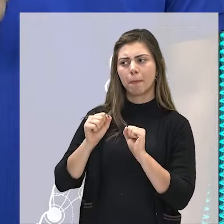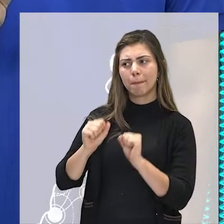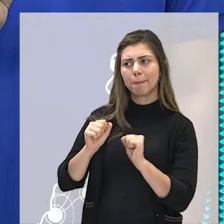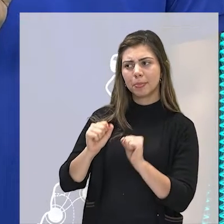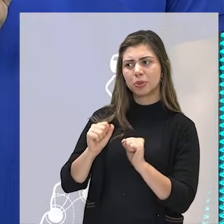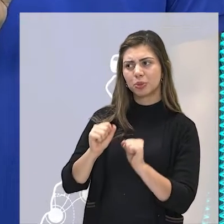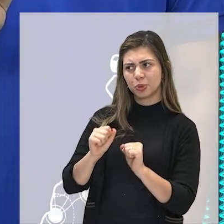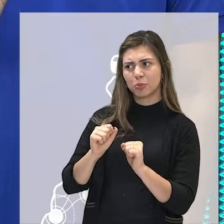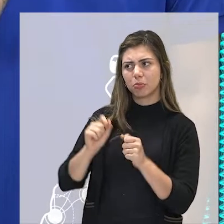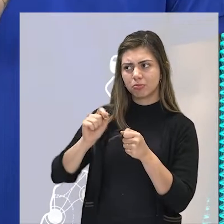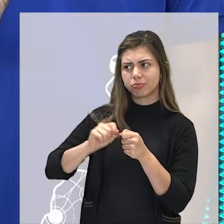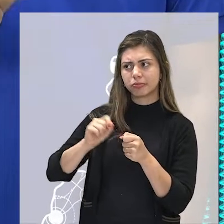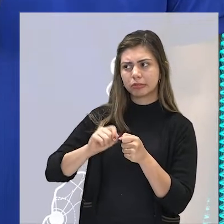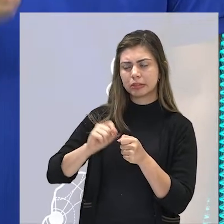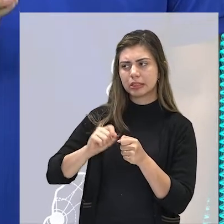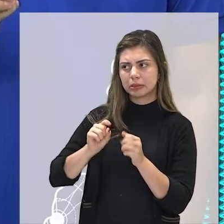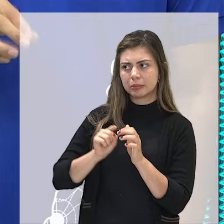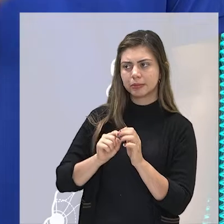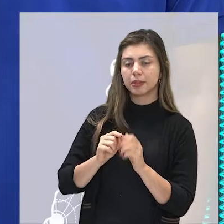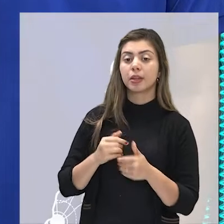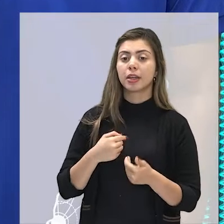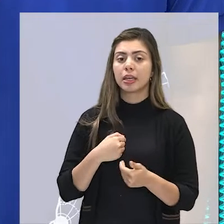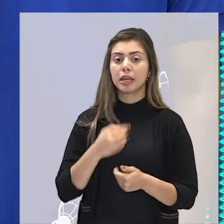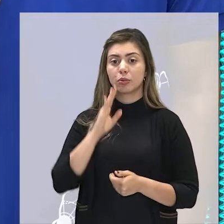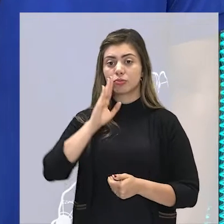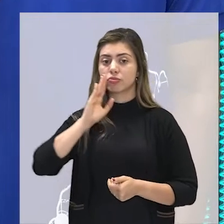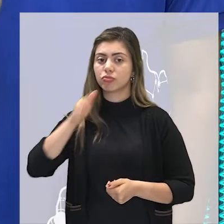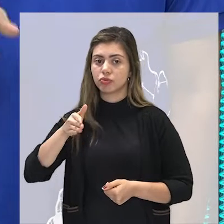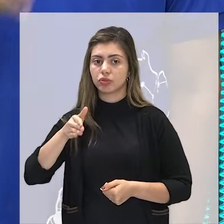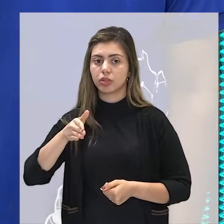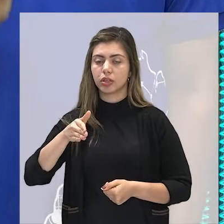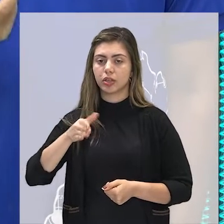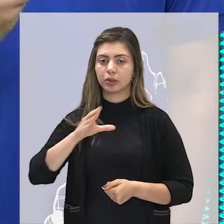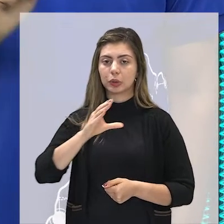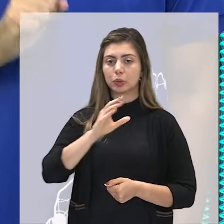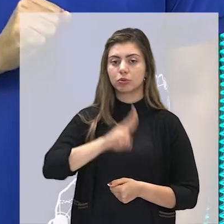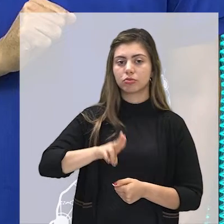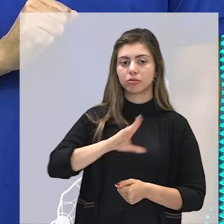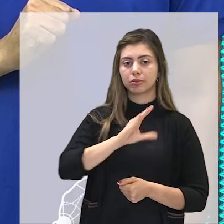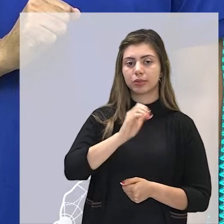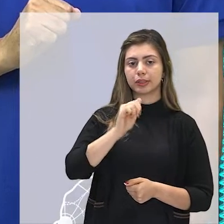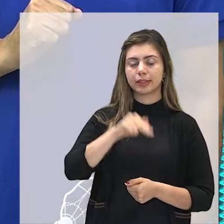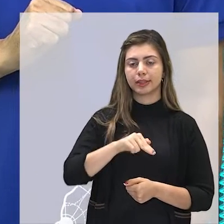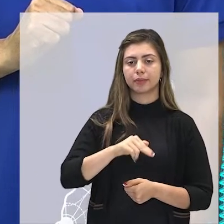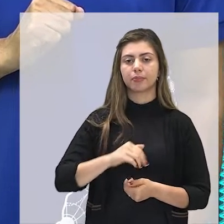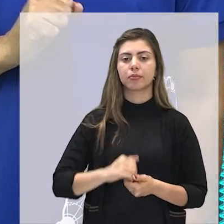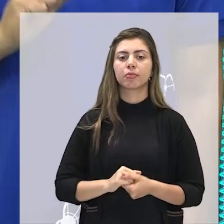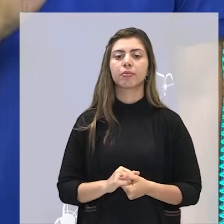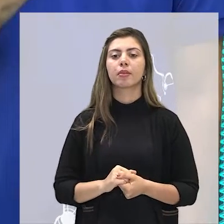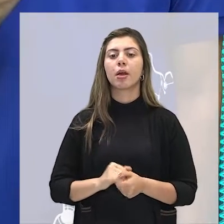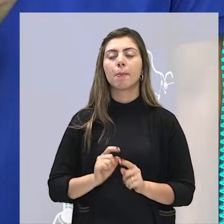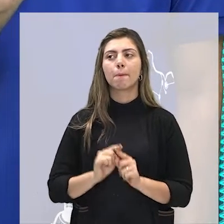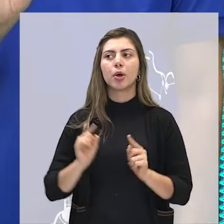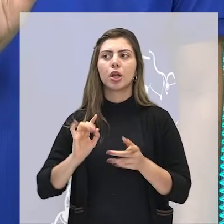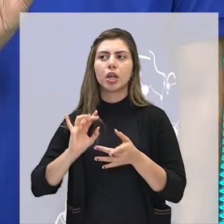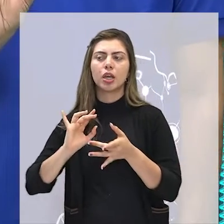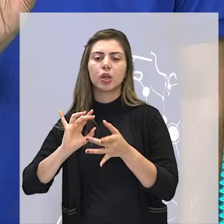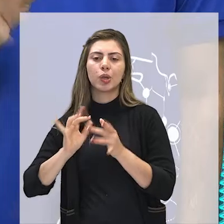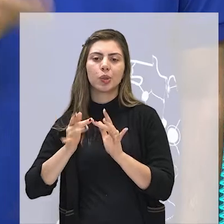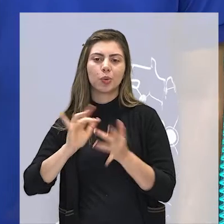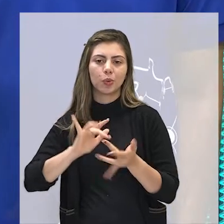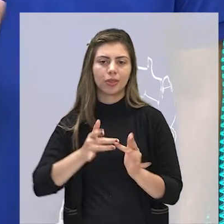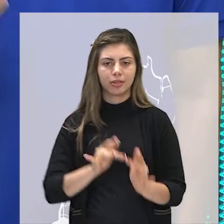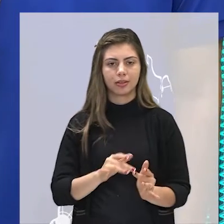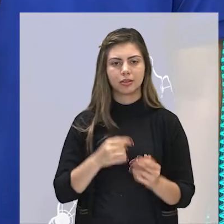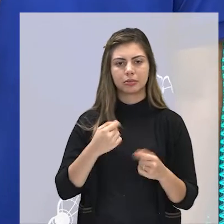que eu estou sendo bem direto. Estou sendo mal educado? Não, estou sendo muito direto. Mas, a depender do contexto, o meu interlocutor pode achar isso um pouco